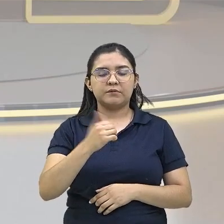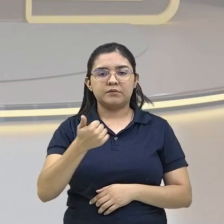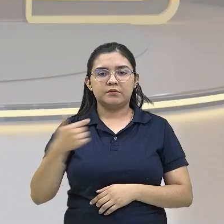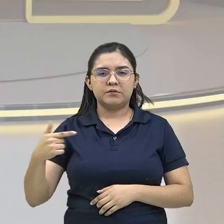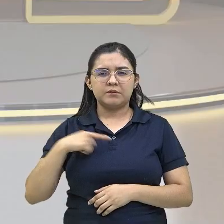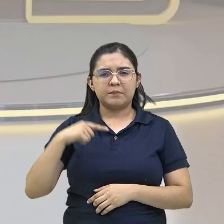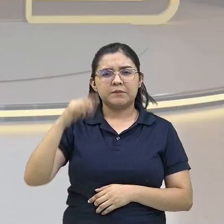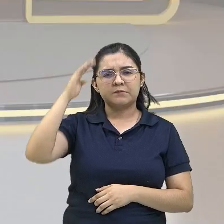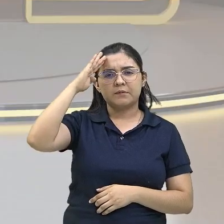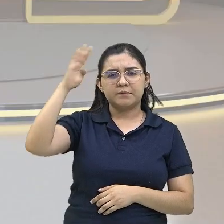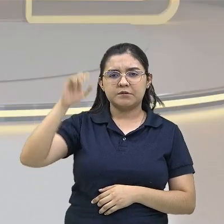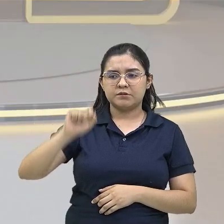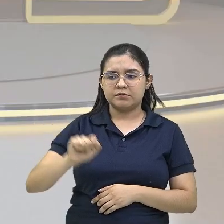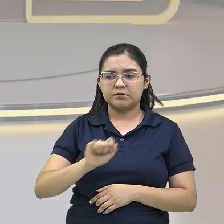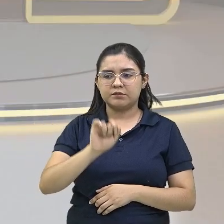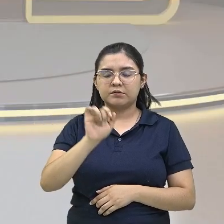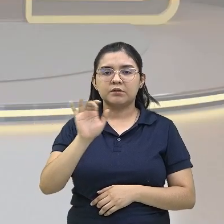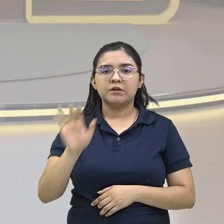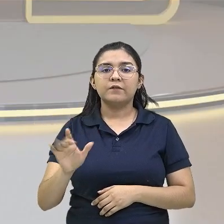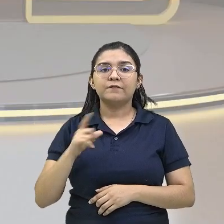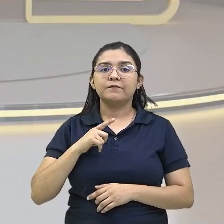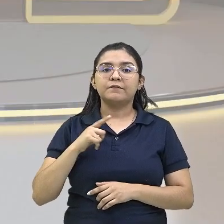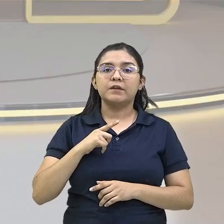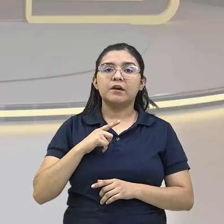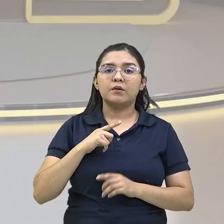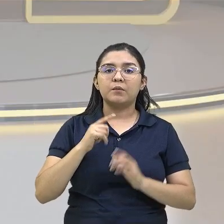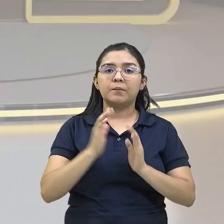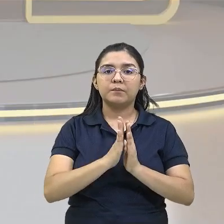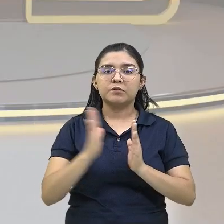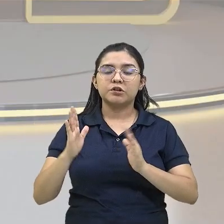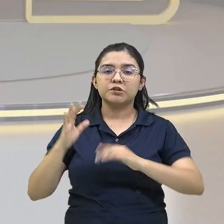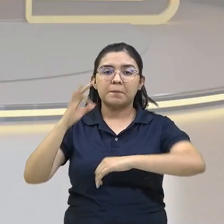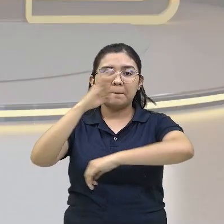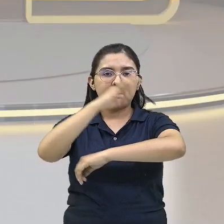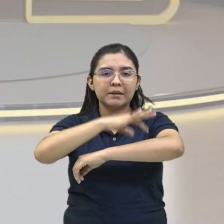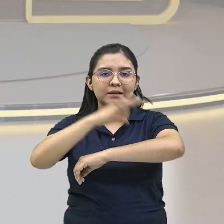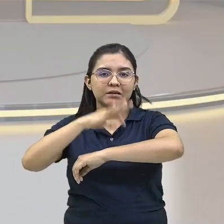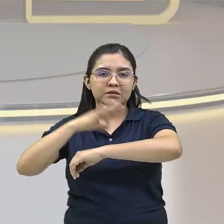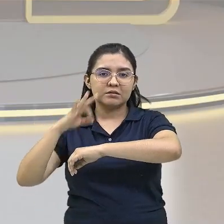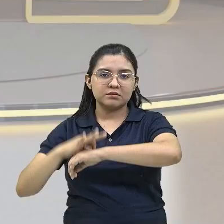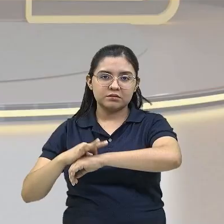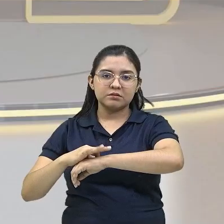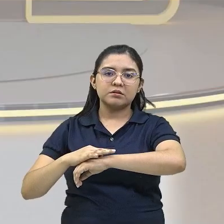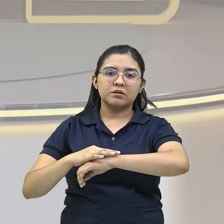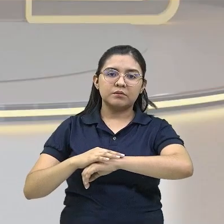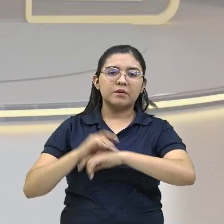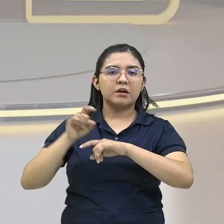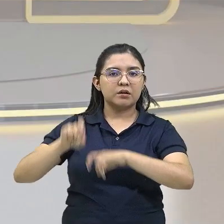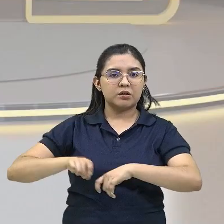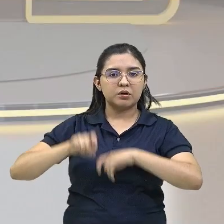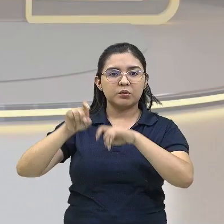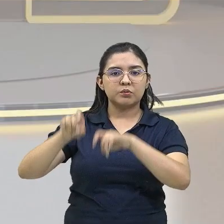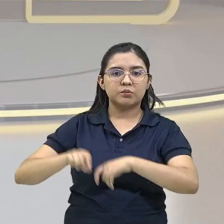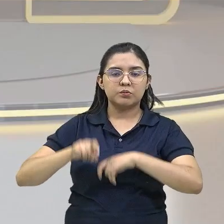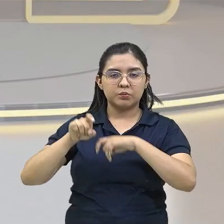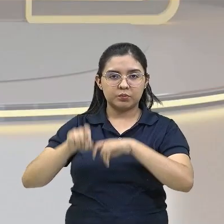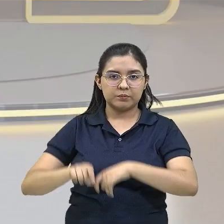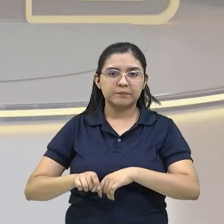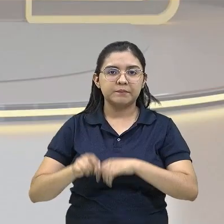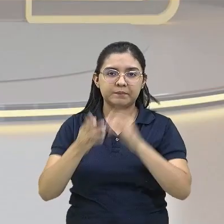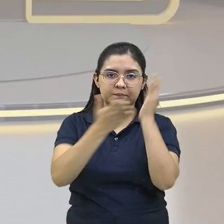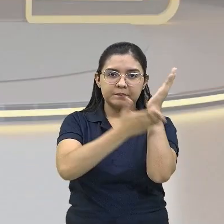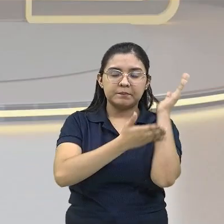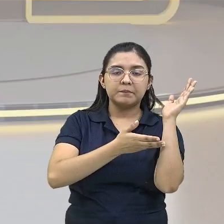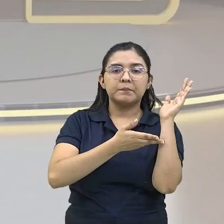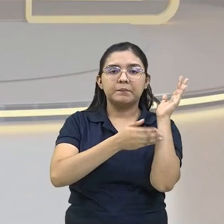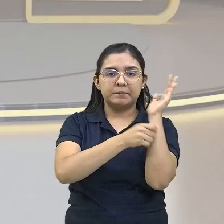na Malásia, se vai começar um processo de plantação através do sistema de agricultura da seringueira também para a